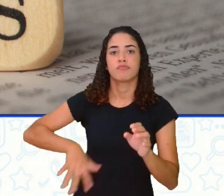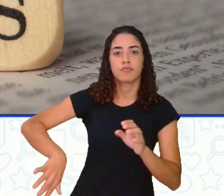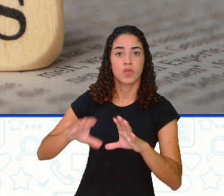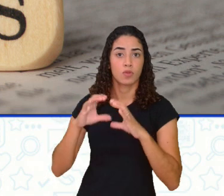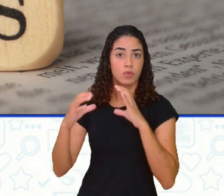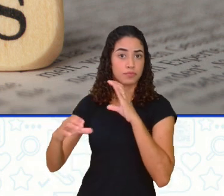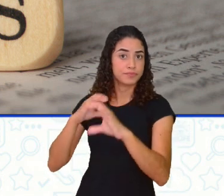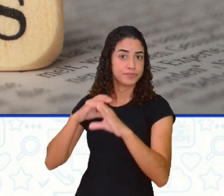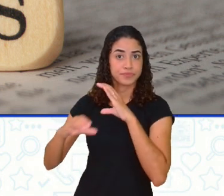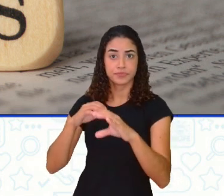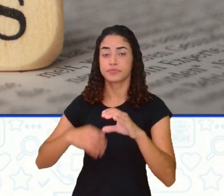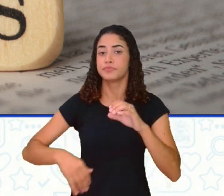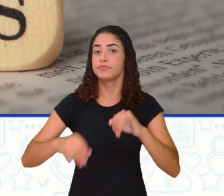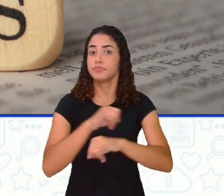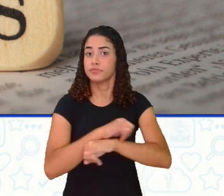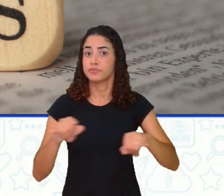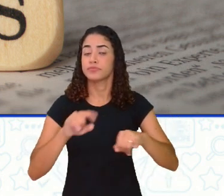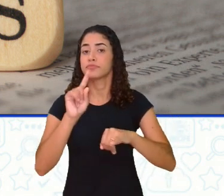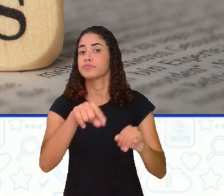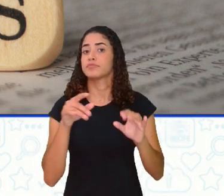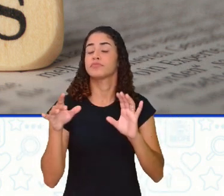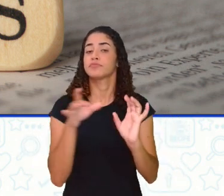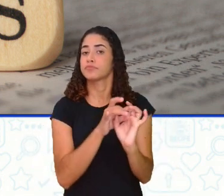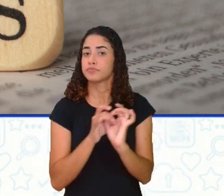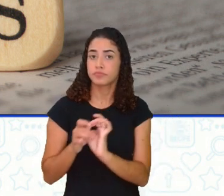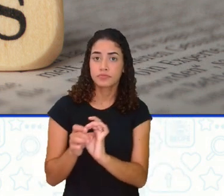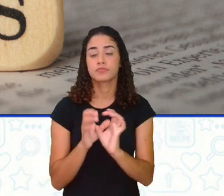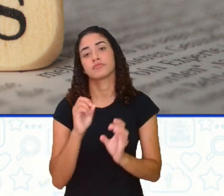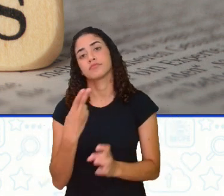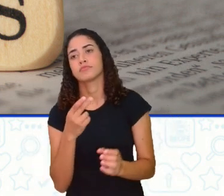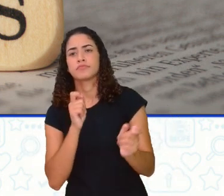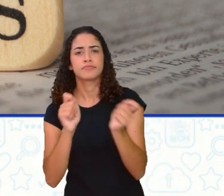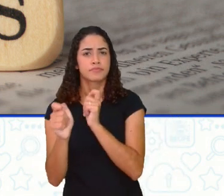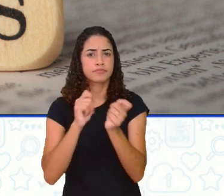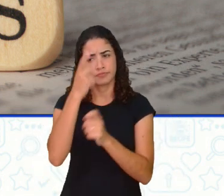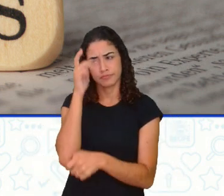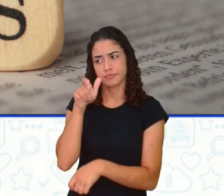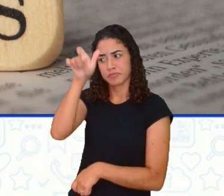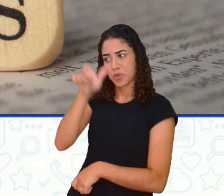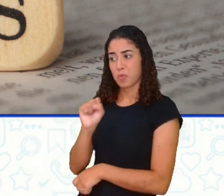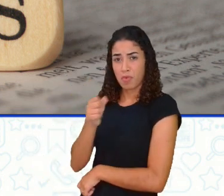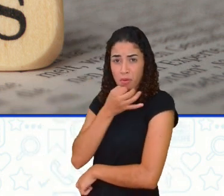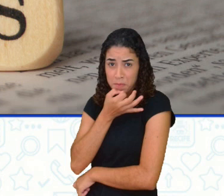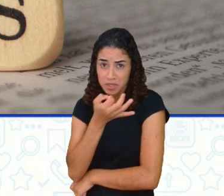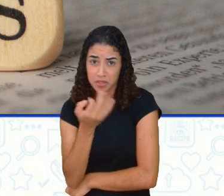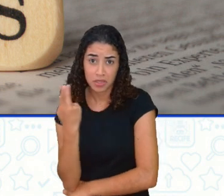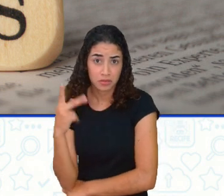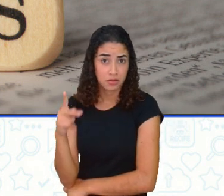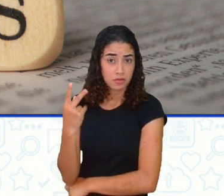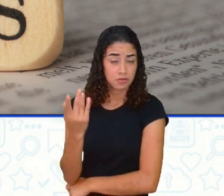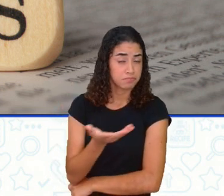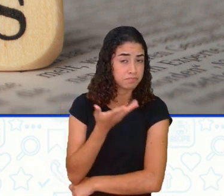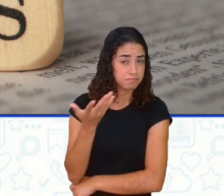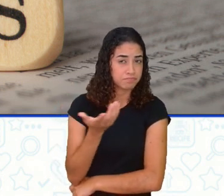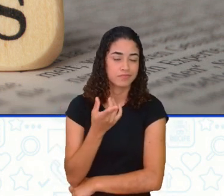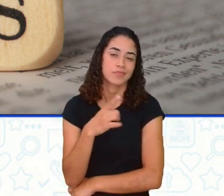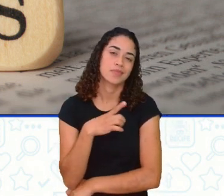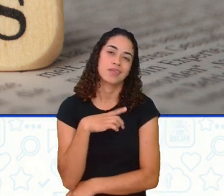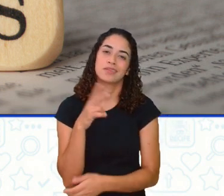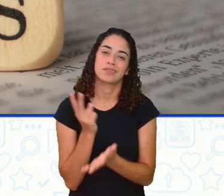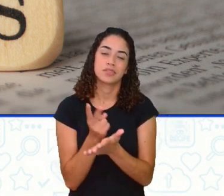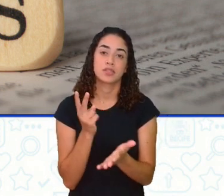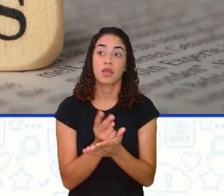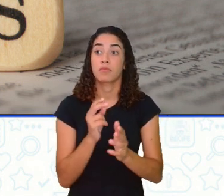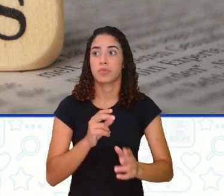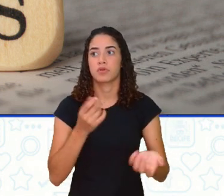qual a notícia se veicula? Será que o jornalista não pode dar a sua opinião? Bom, existem sempre questionamentos